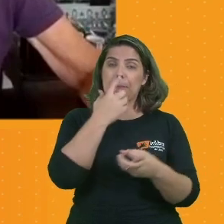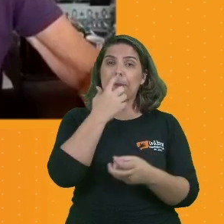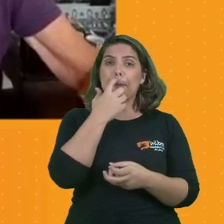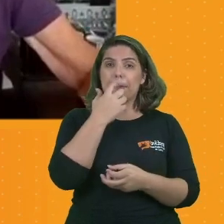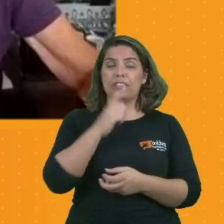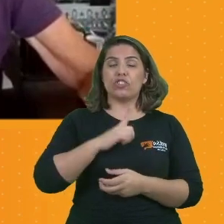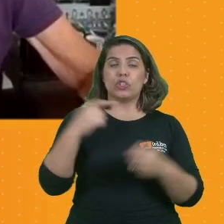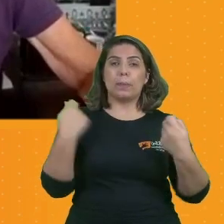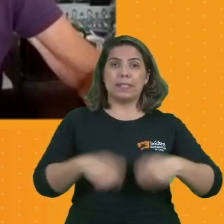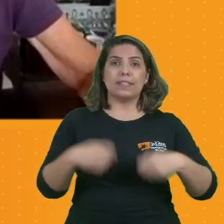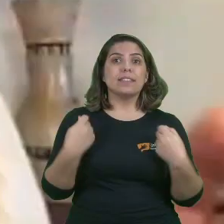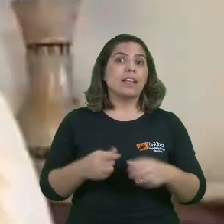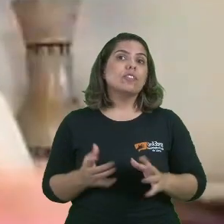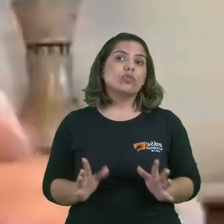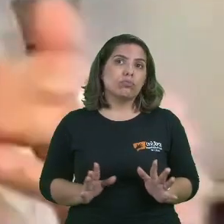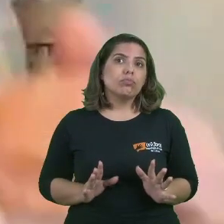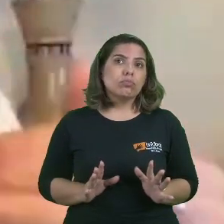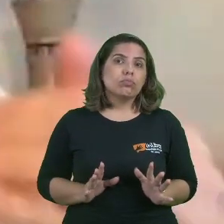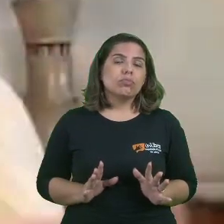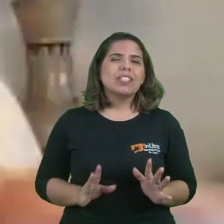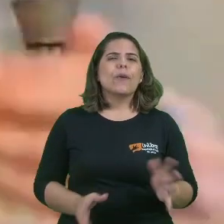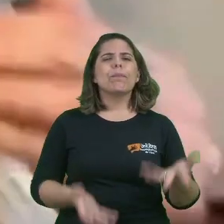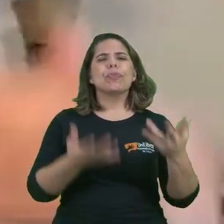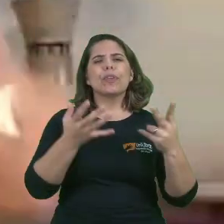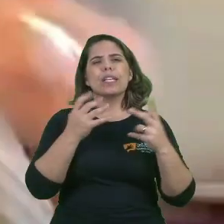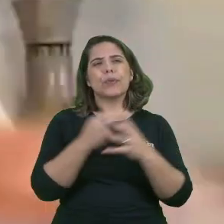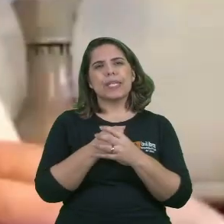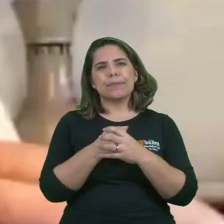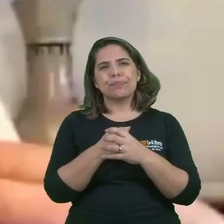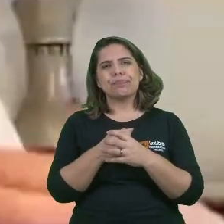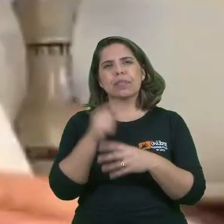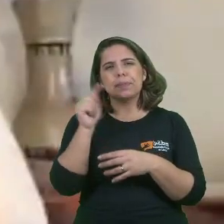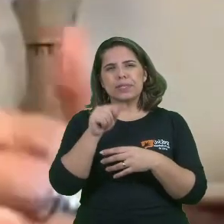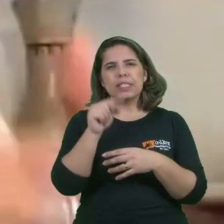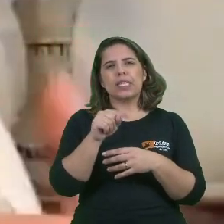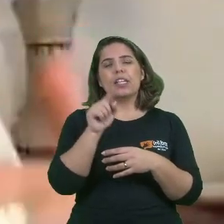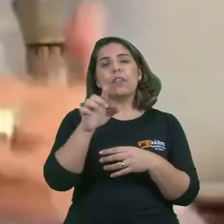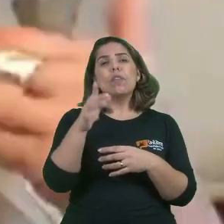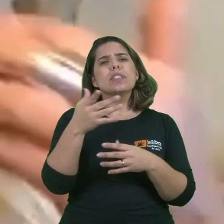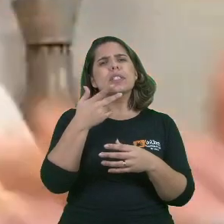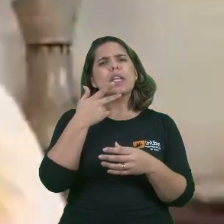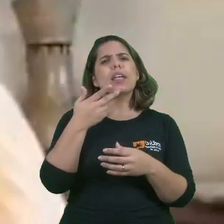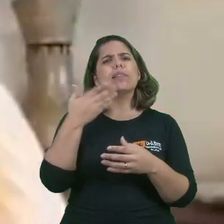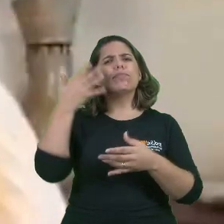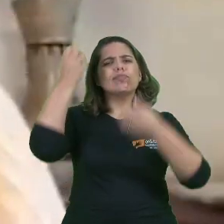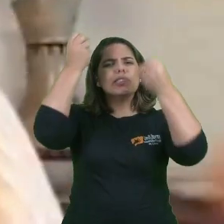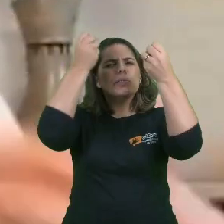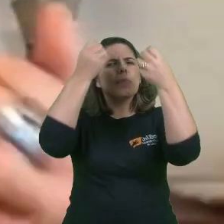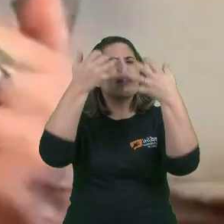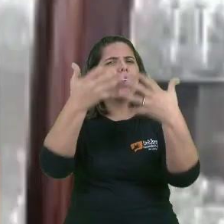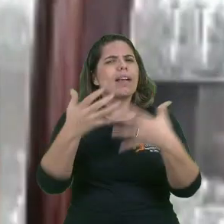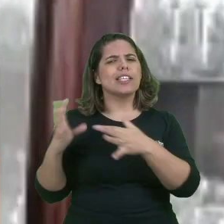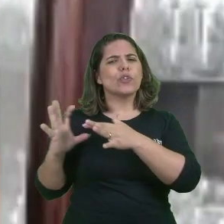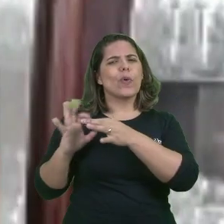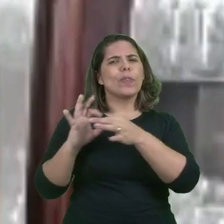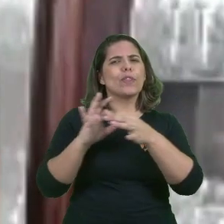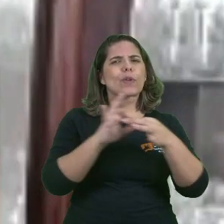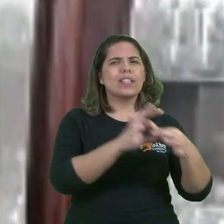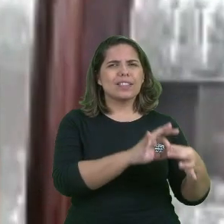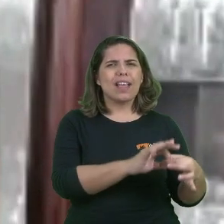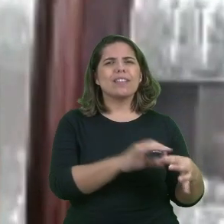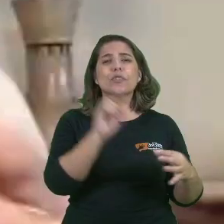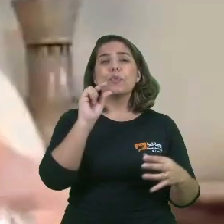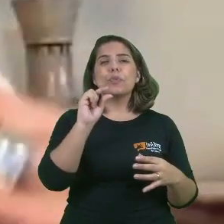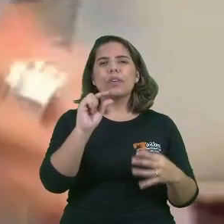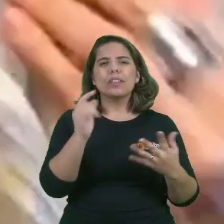uma necessidade né então eu queria sim a partir daí que você contextualiza-se um pouco